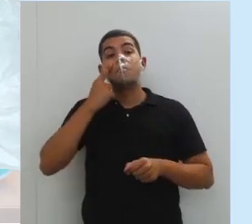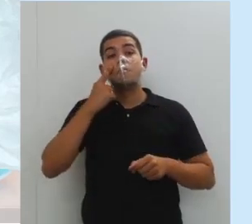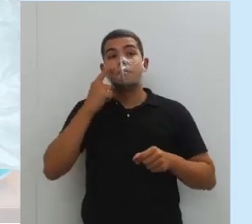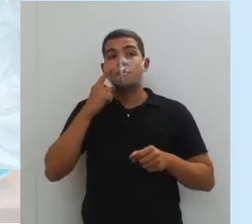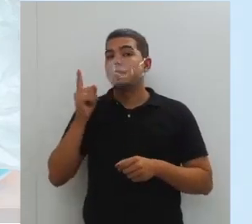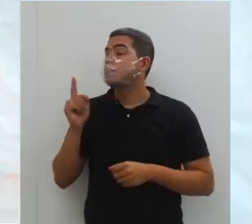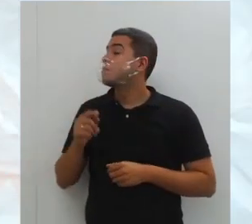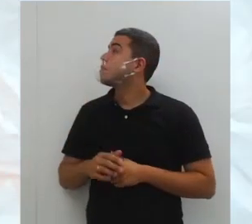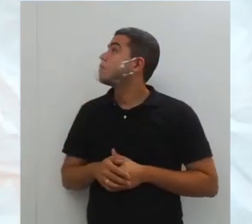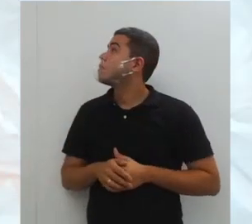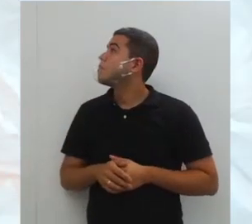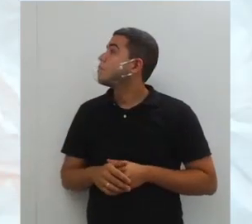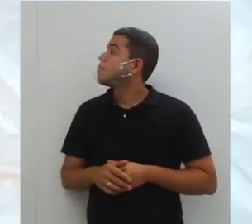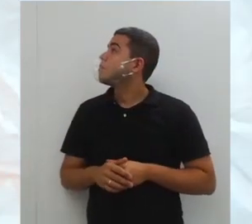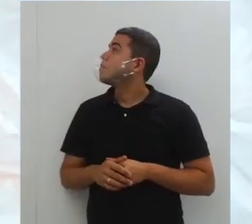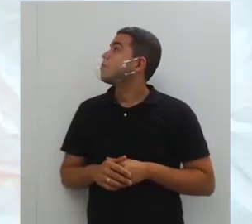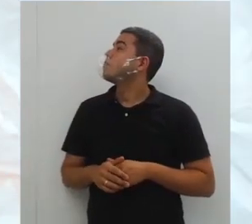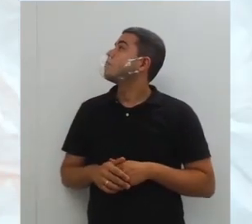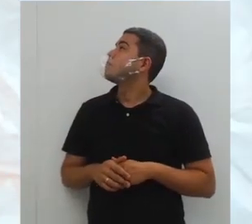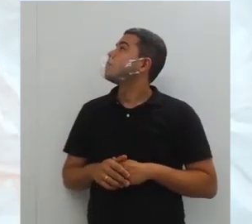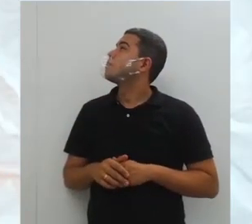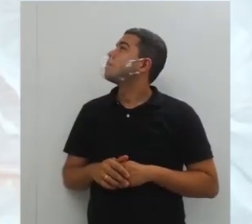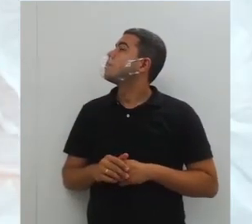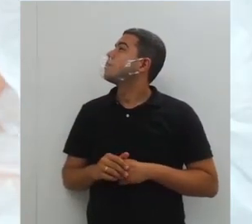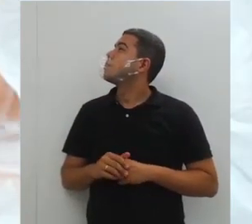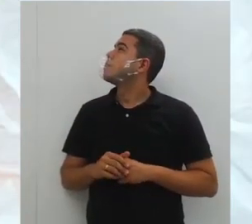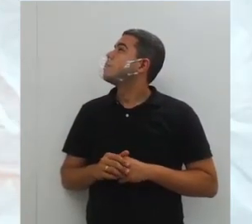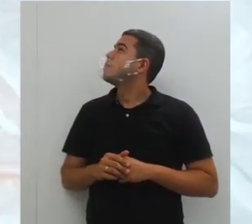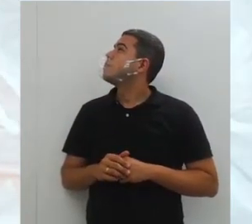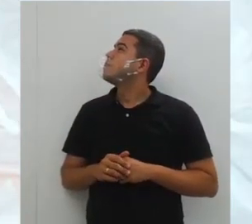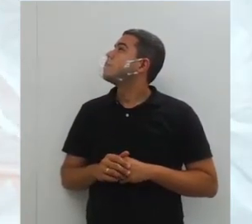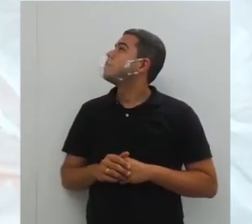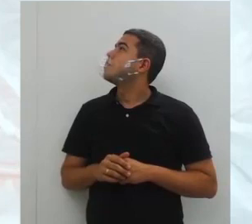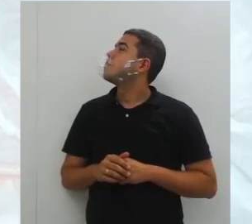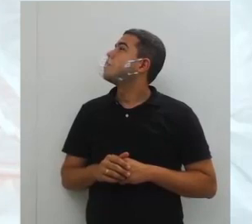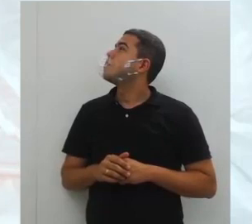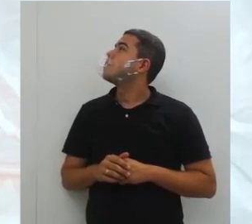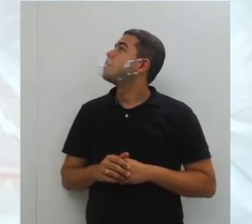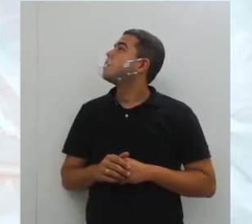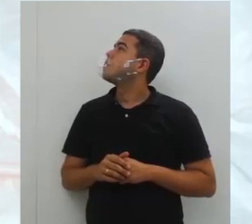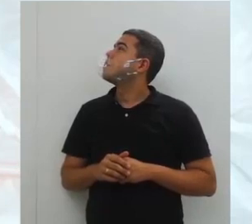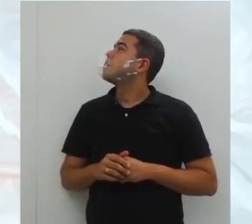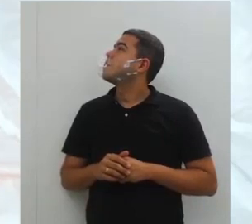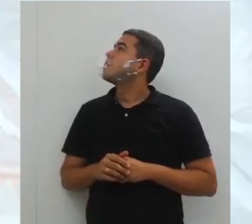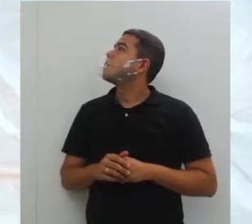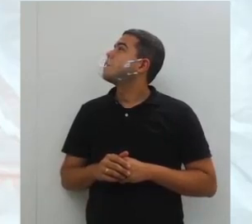Então, eu vou cortar as alças da sacola.